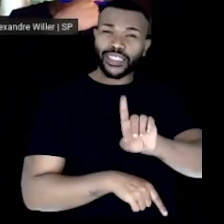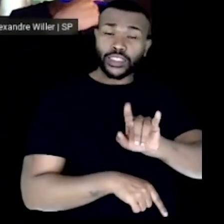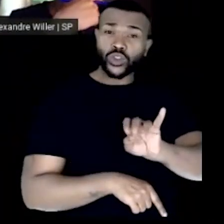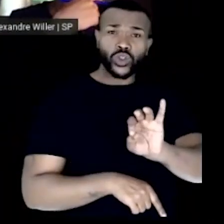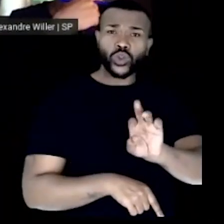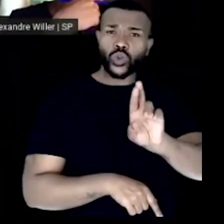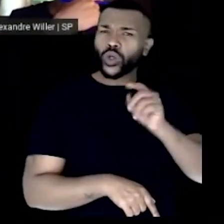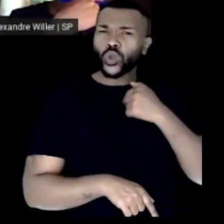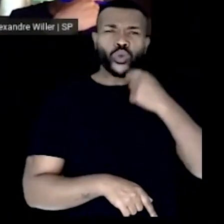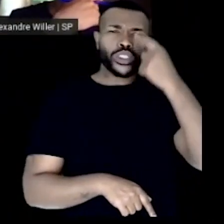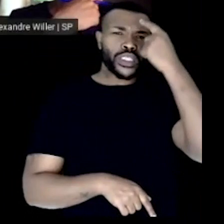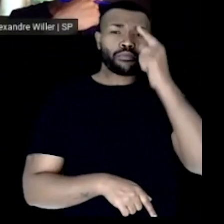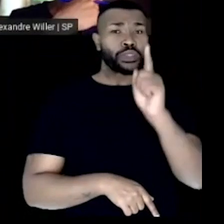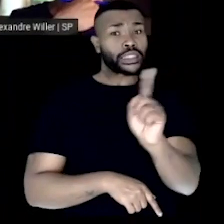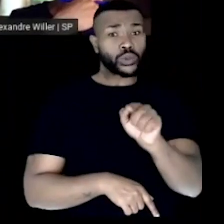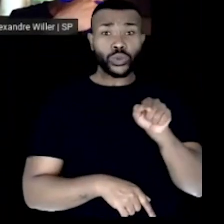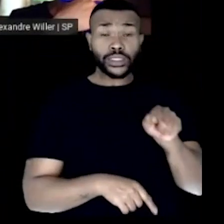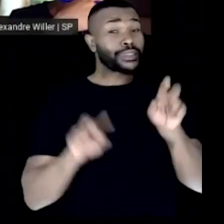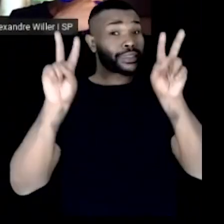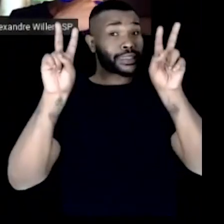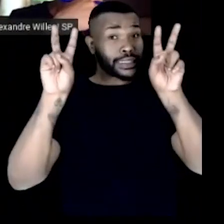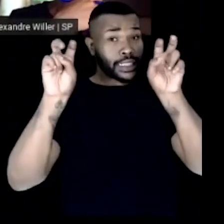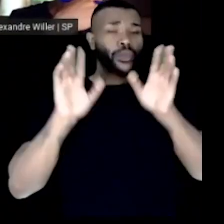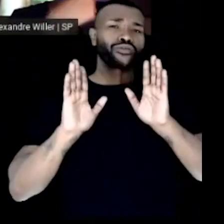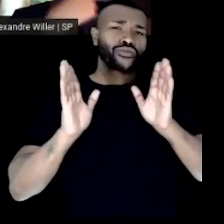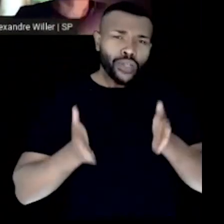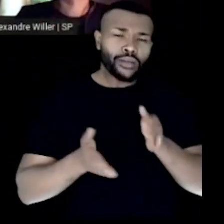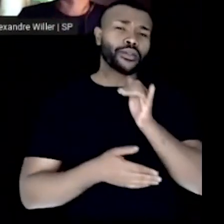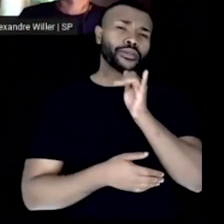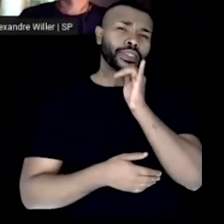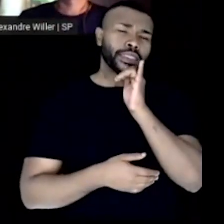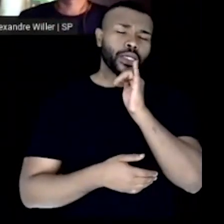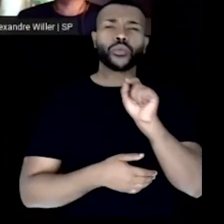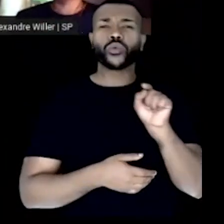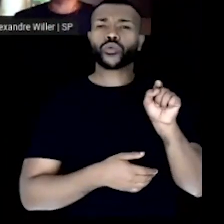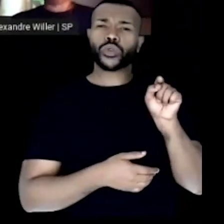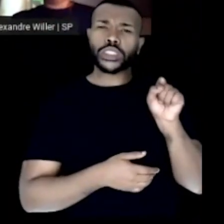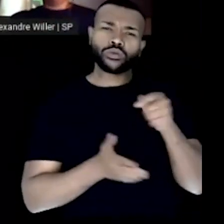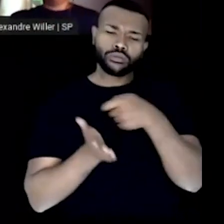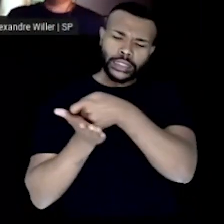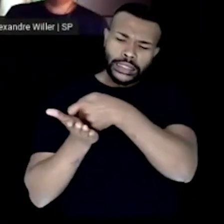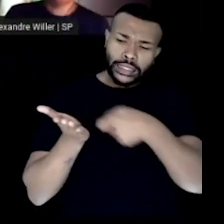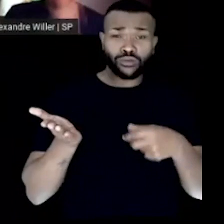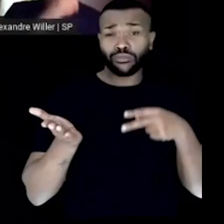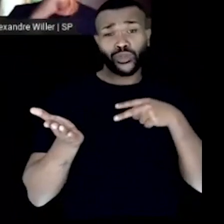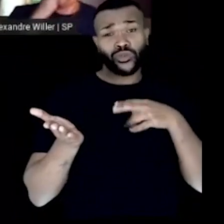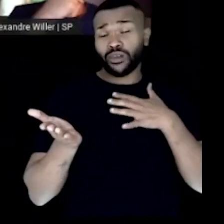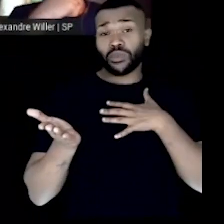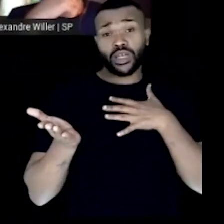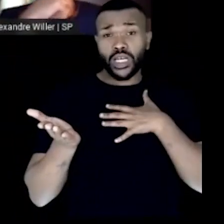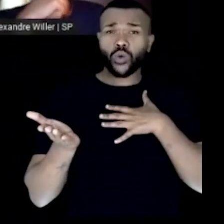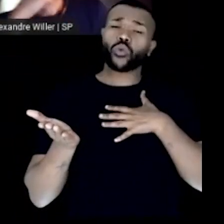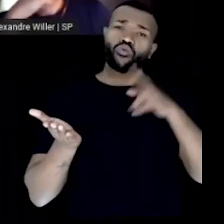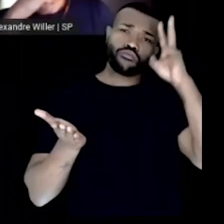tipo, eu não estava pensando nisso, nessas questões, mas como se trata, né, de um texto